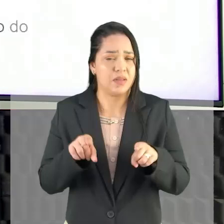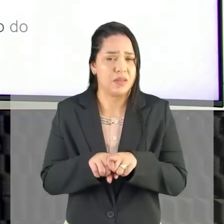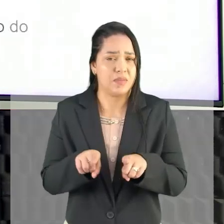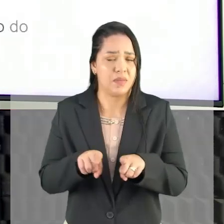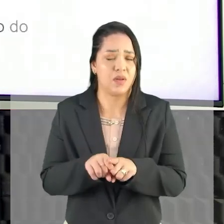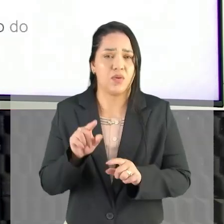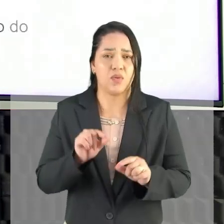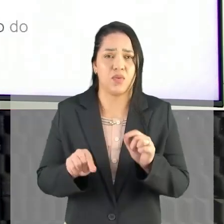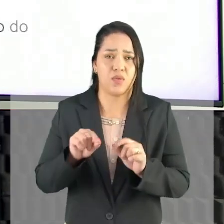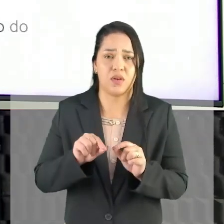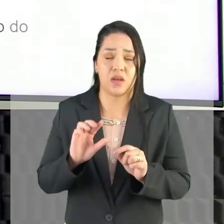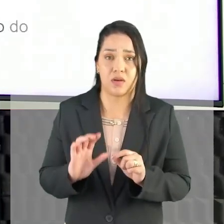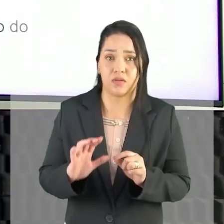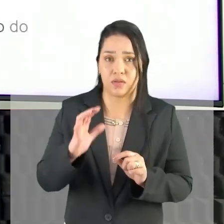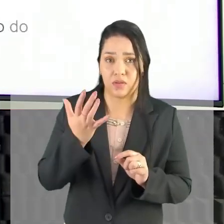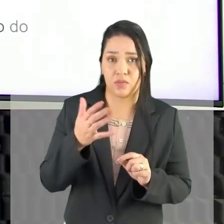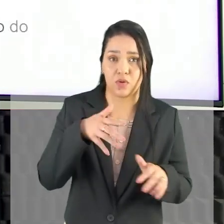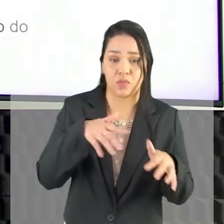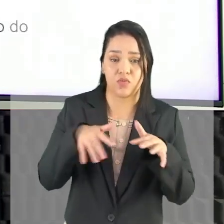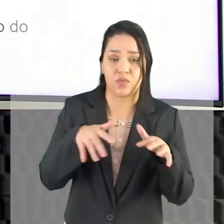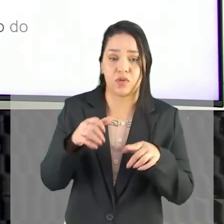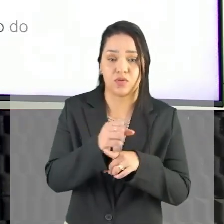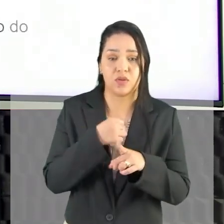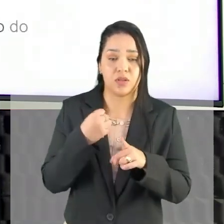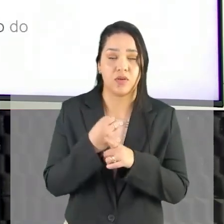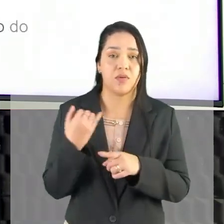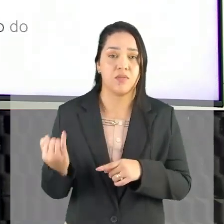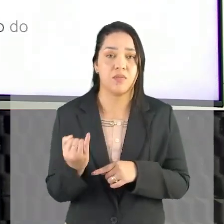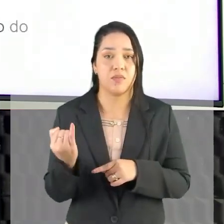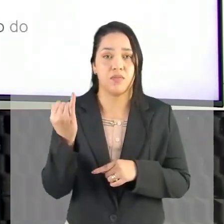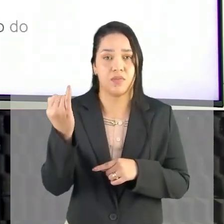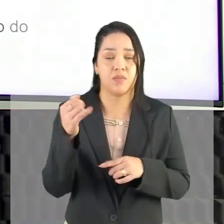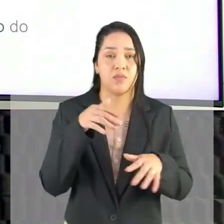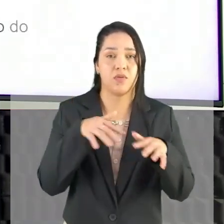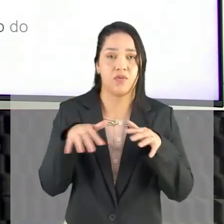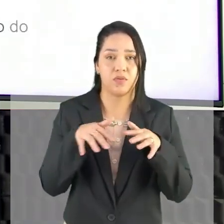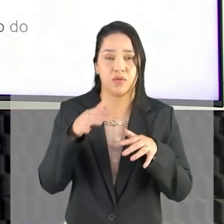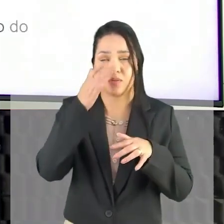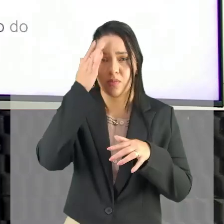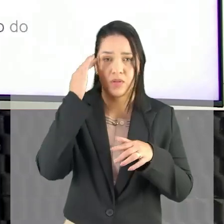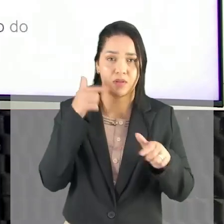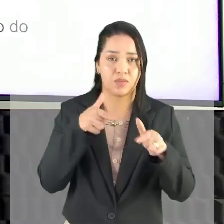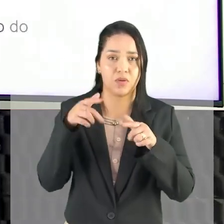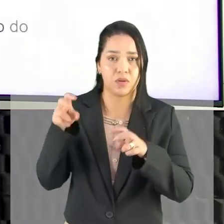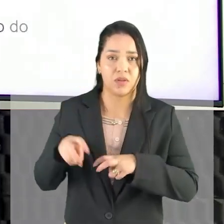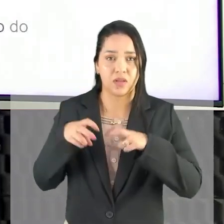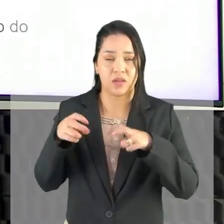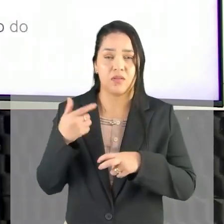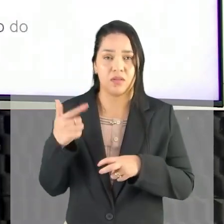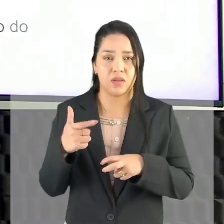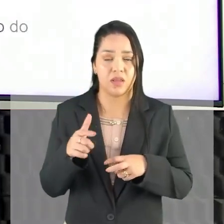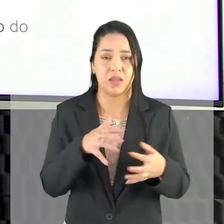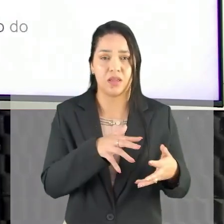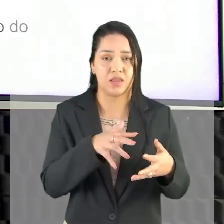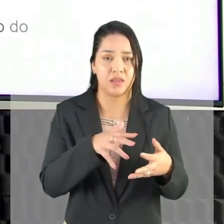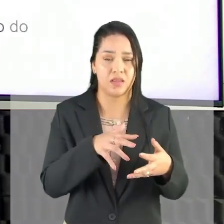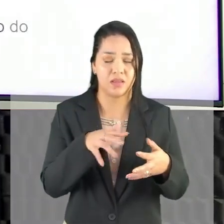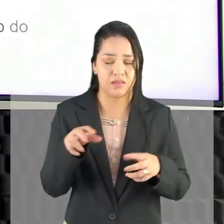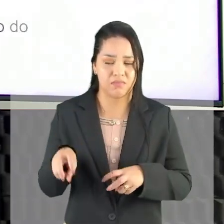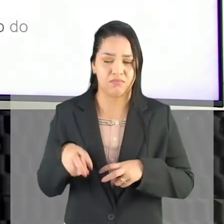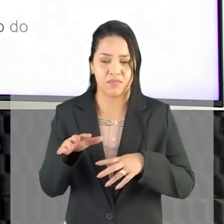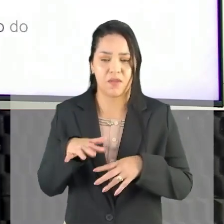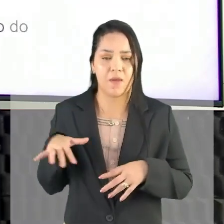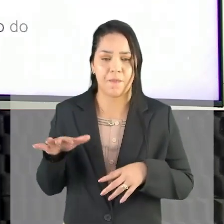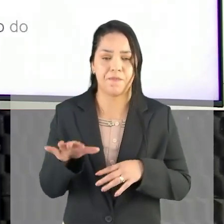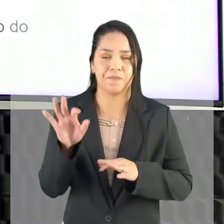e uma marcha realizada por um movimento social importante chamado de Movimento dos Trabalhadores Rurais Sem Terra. A partir